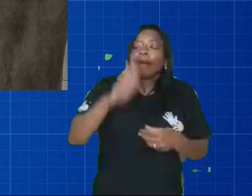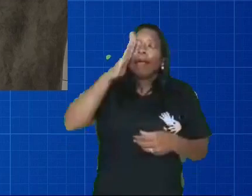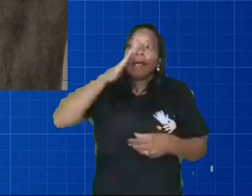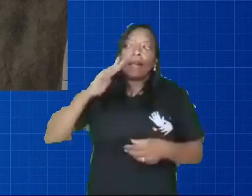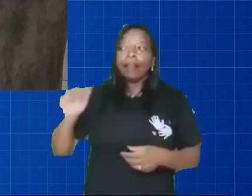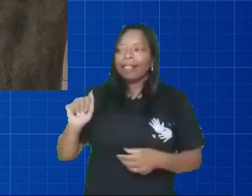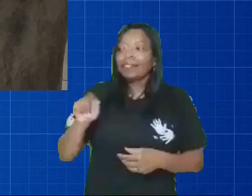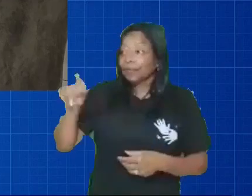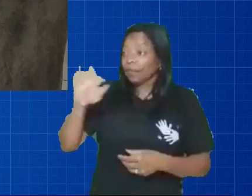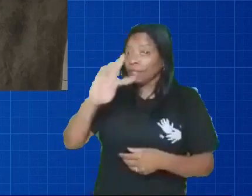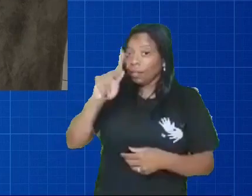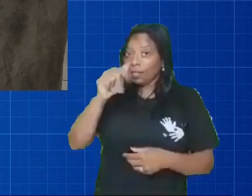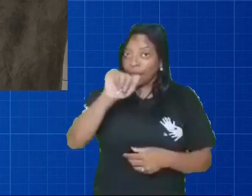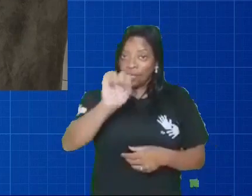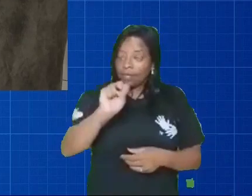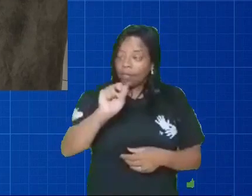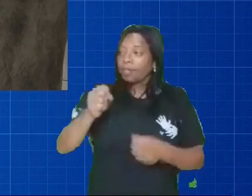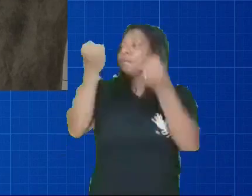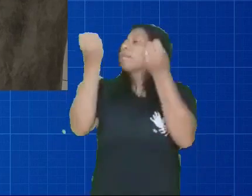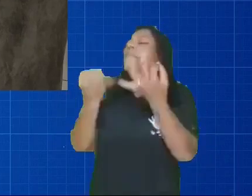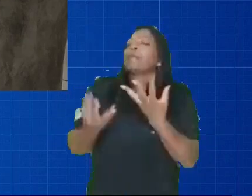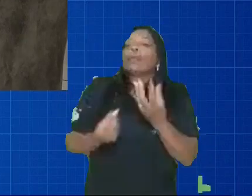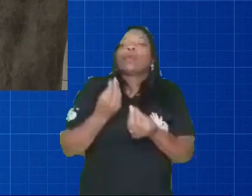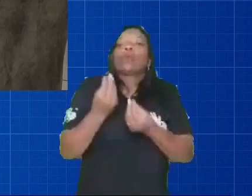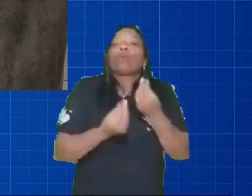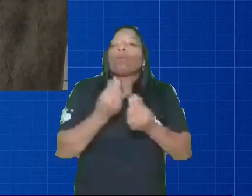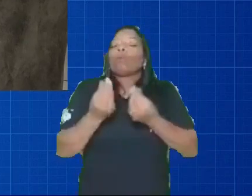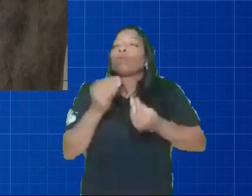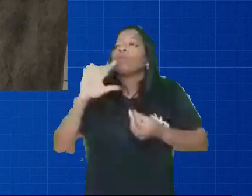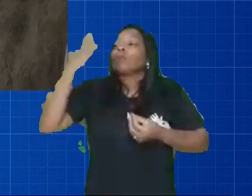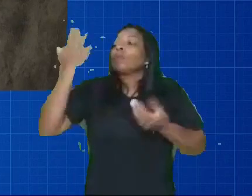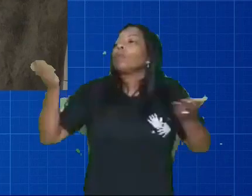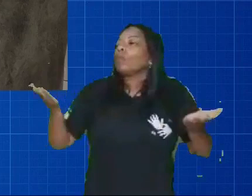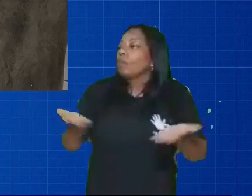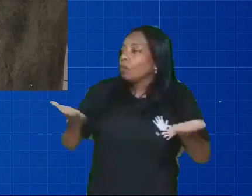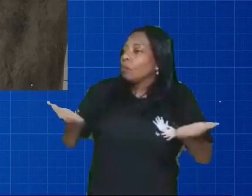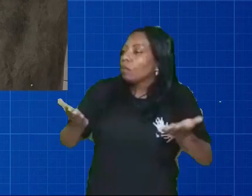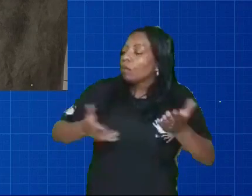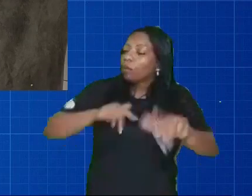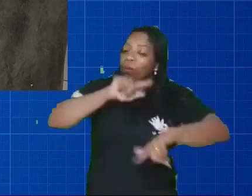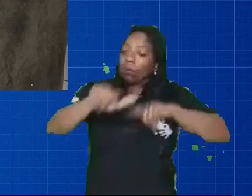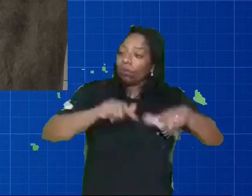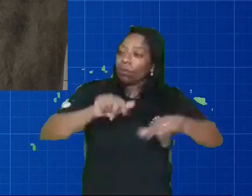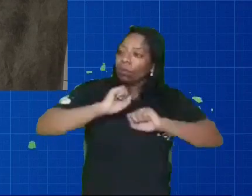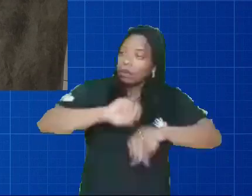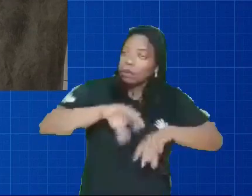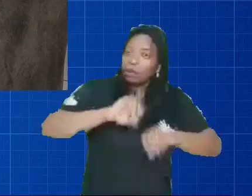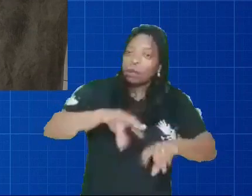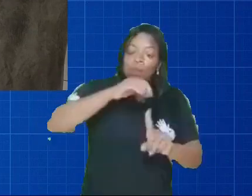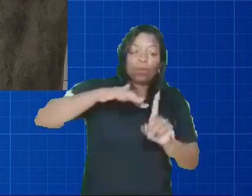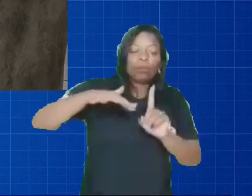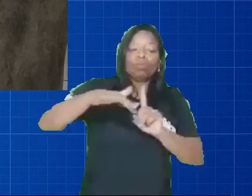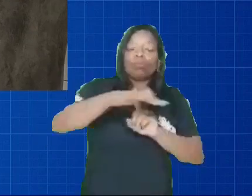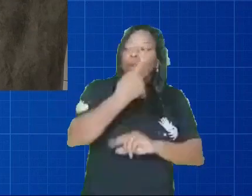Thaís, eu gostaria que você contasse para nós como que está sendo realizados os trabalhos em relação à educação ambiental no